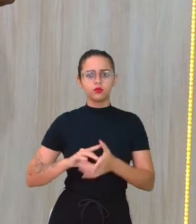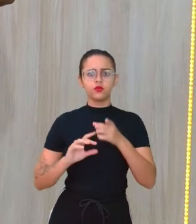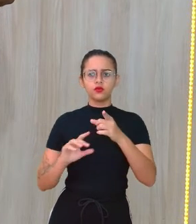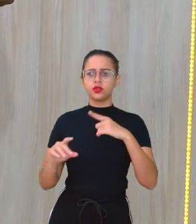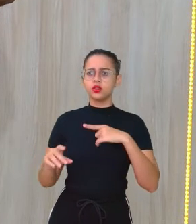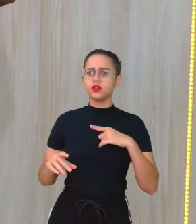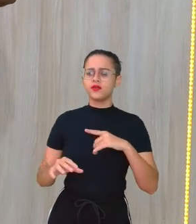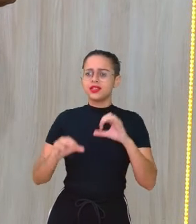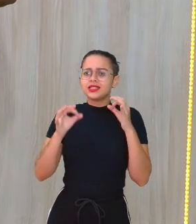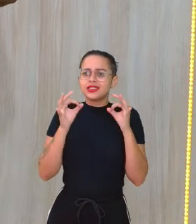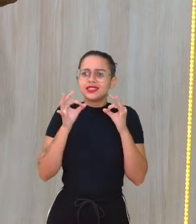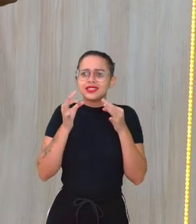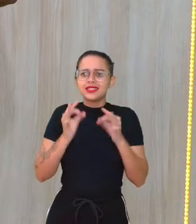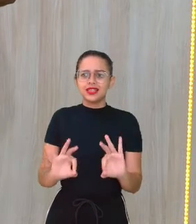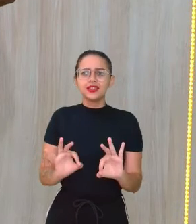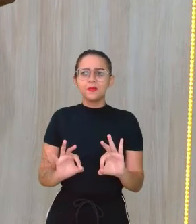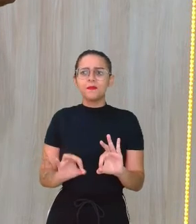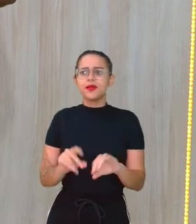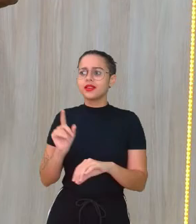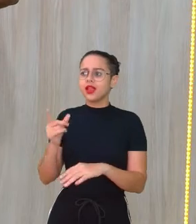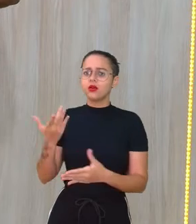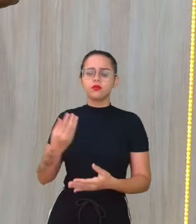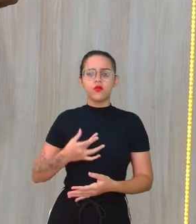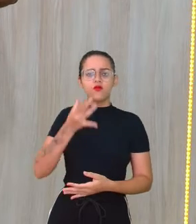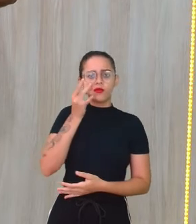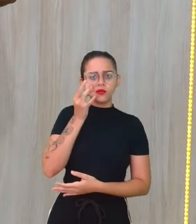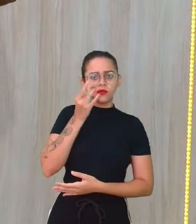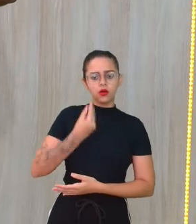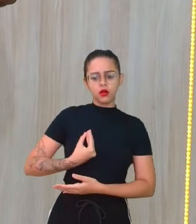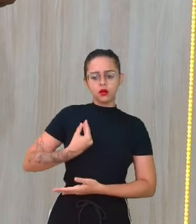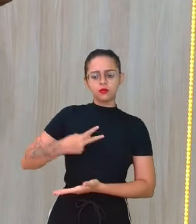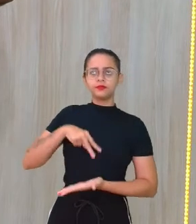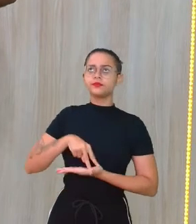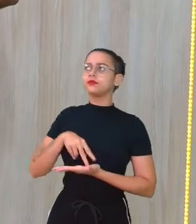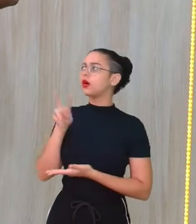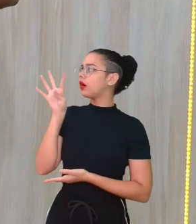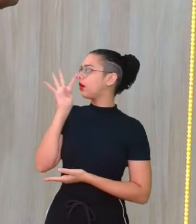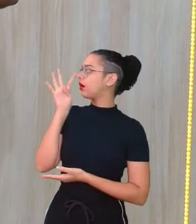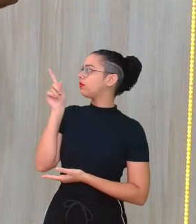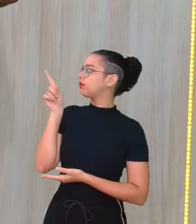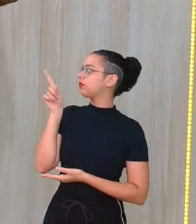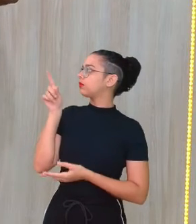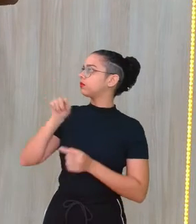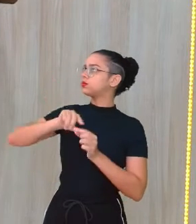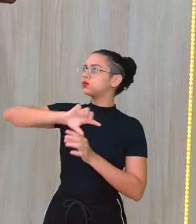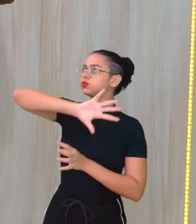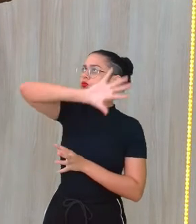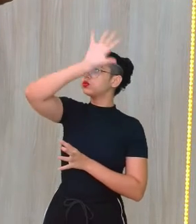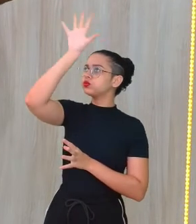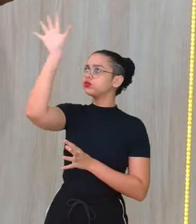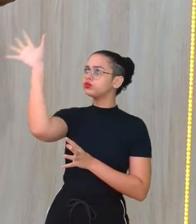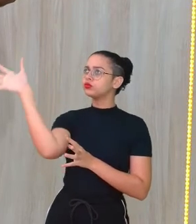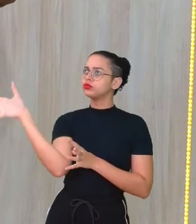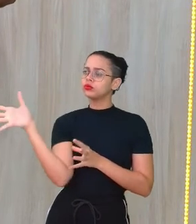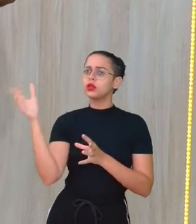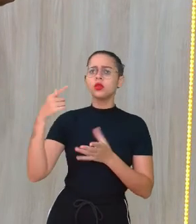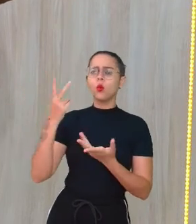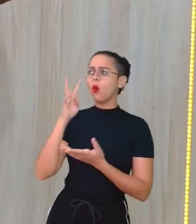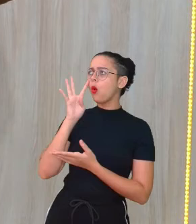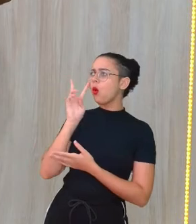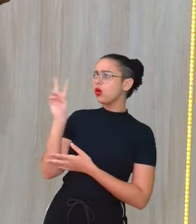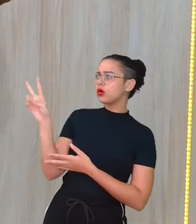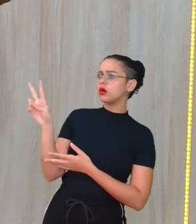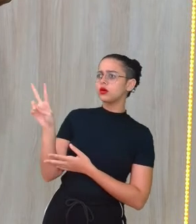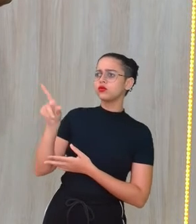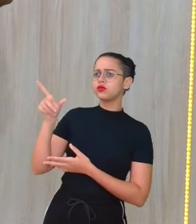estivesse exatamente nesse momento olhando essa roda gigante aí. E você olhando essa roda gigante, vamos